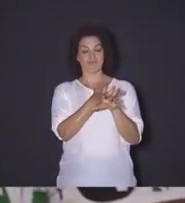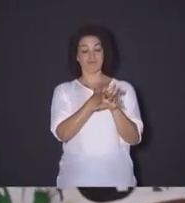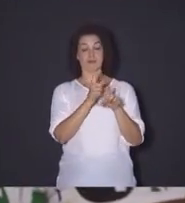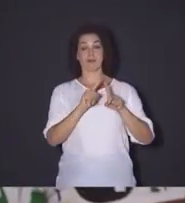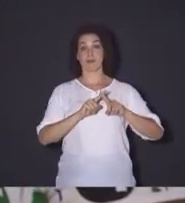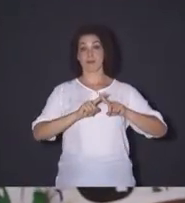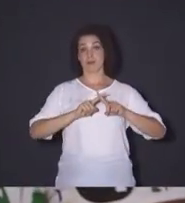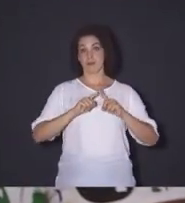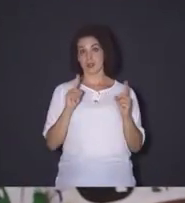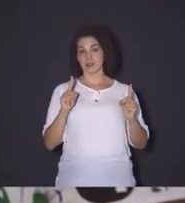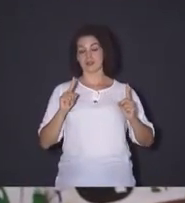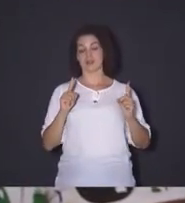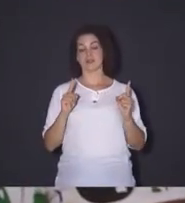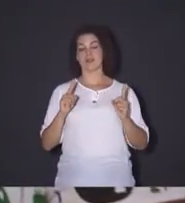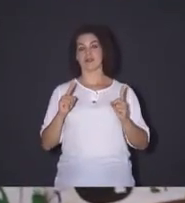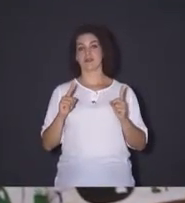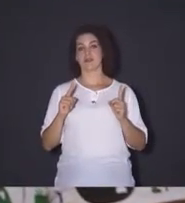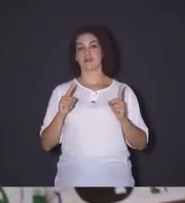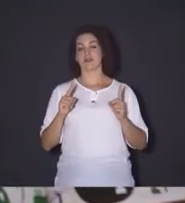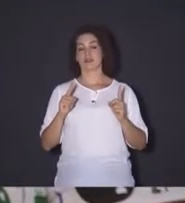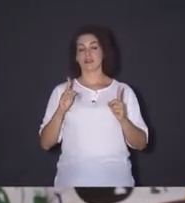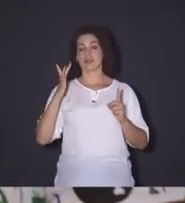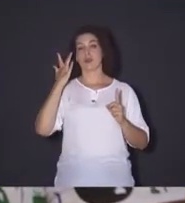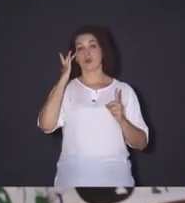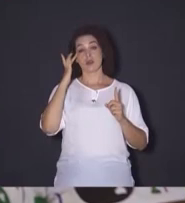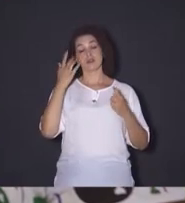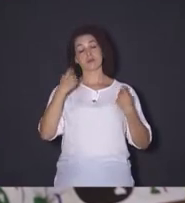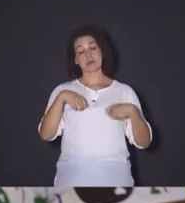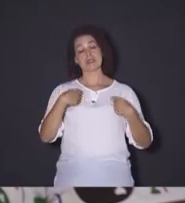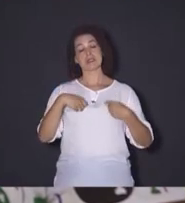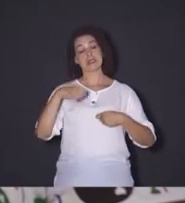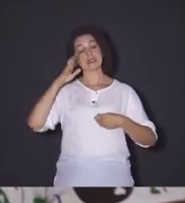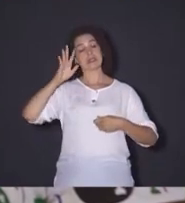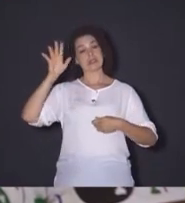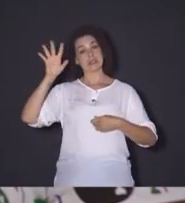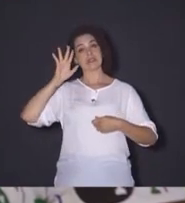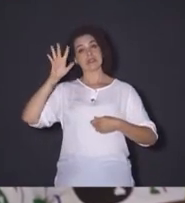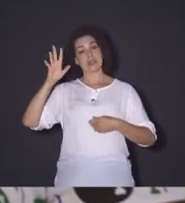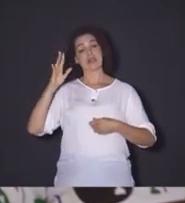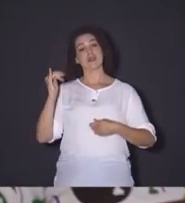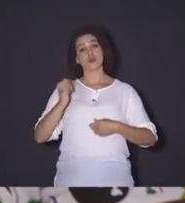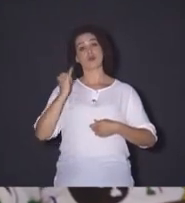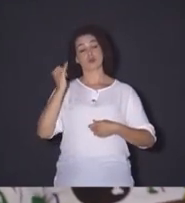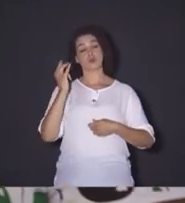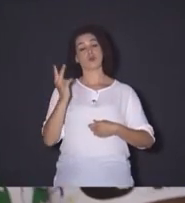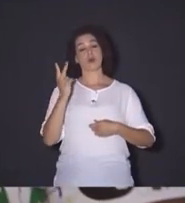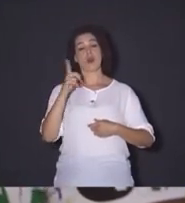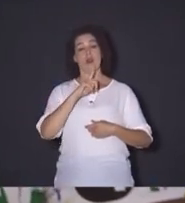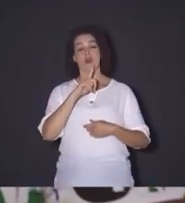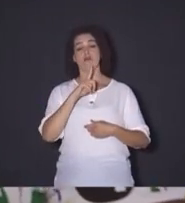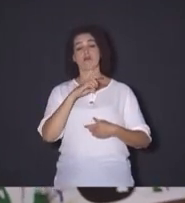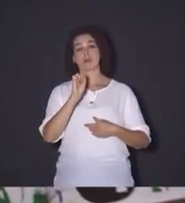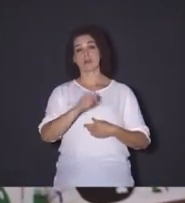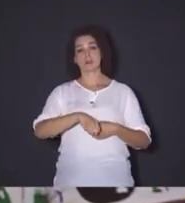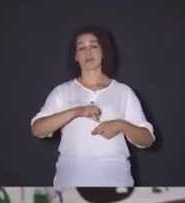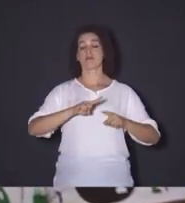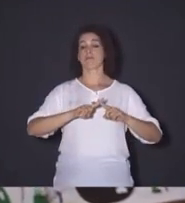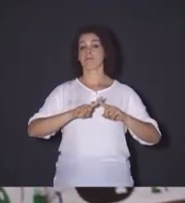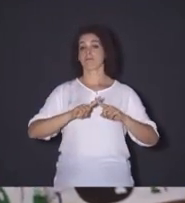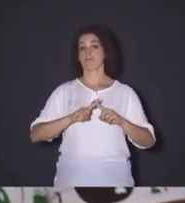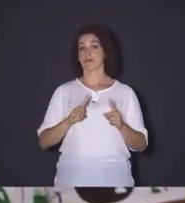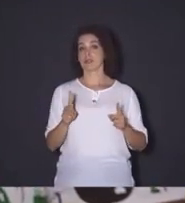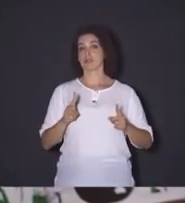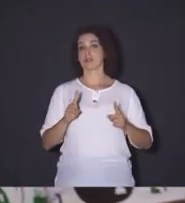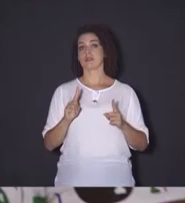mas é é acho que é uma coisa a ser pensada acho que é isso é muito importante muito válido mas é assim a gente